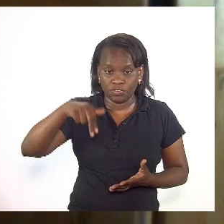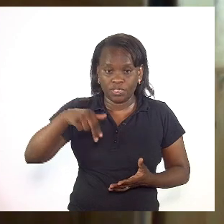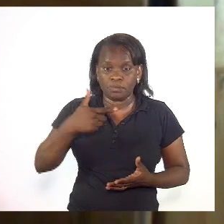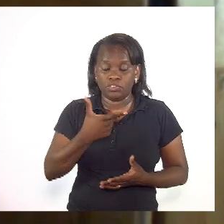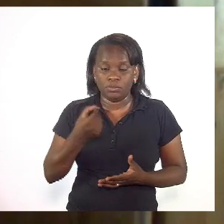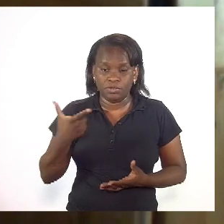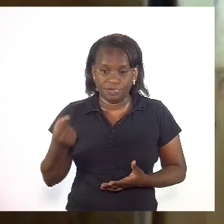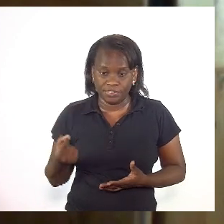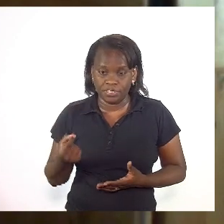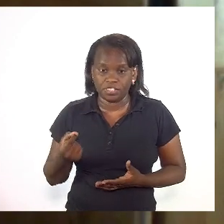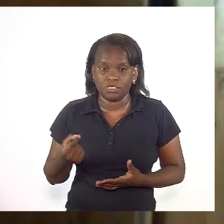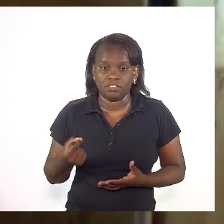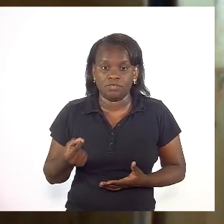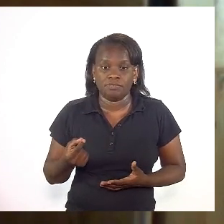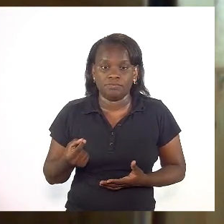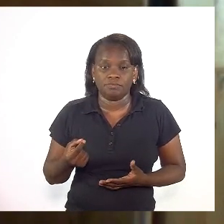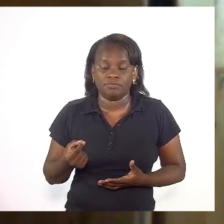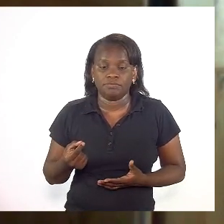29/11/20,